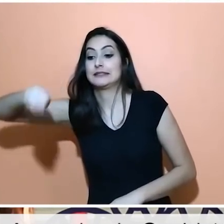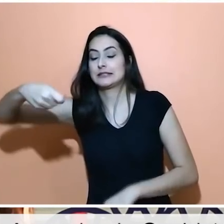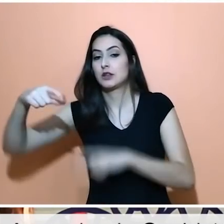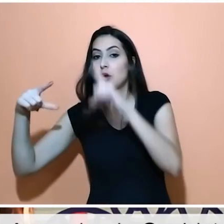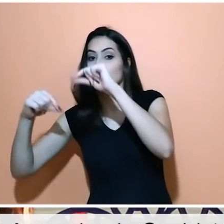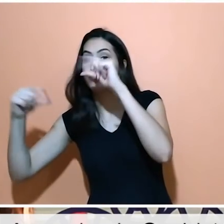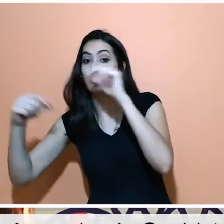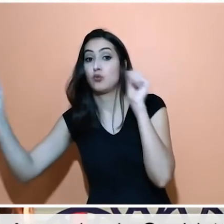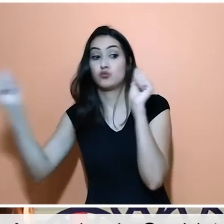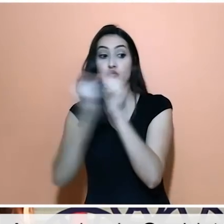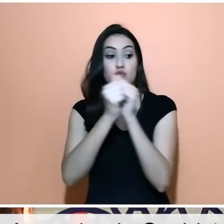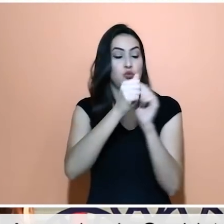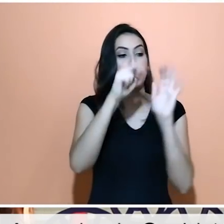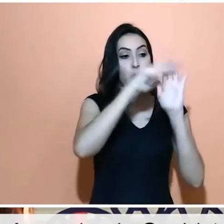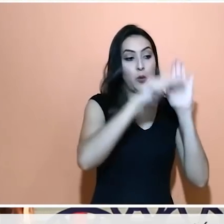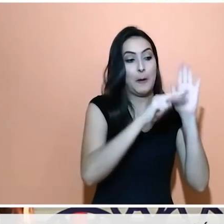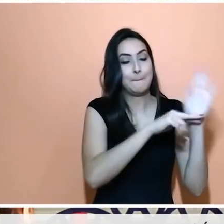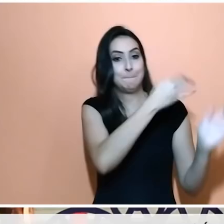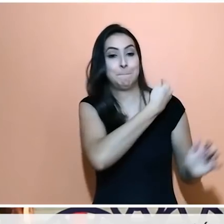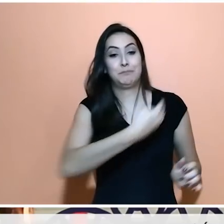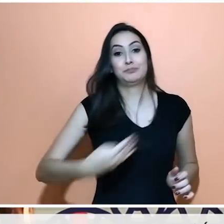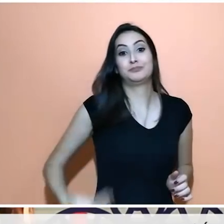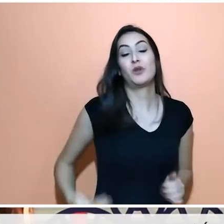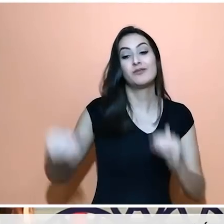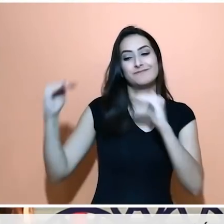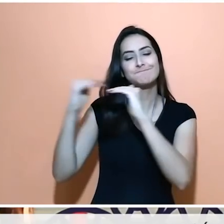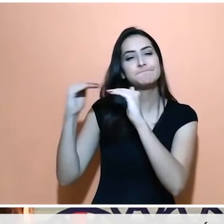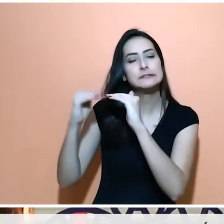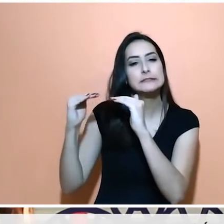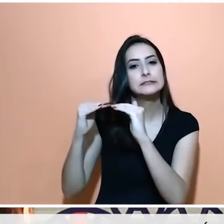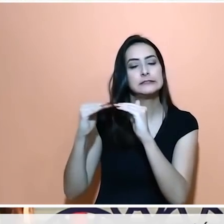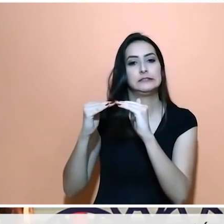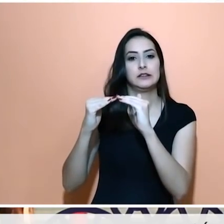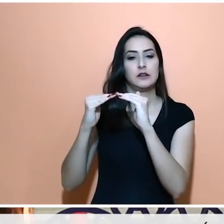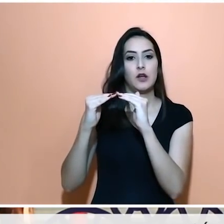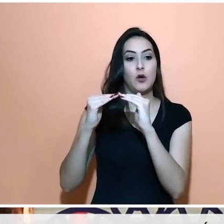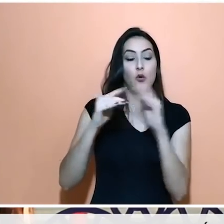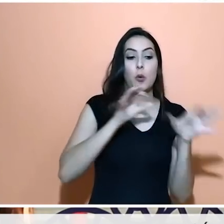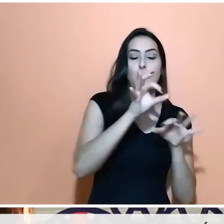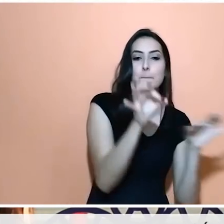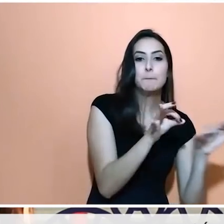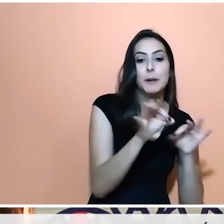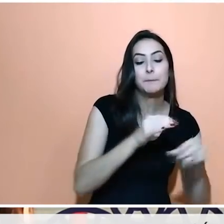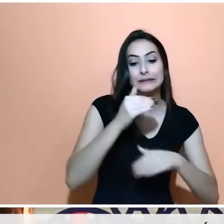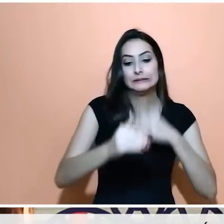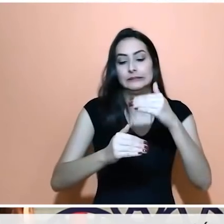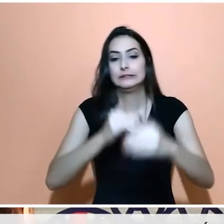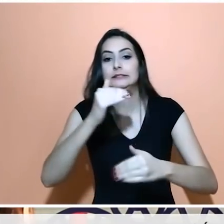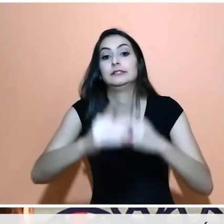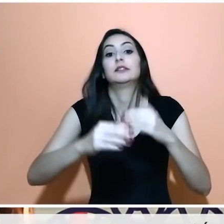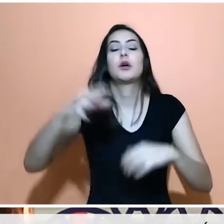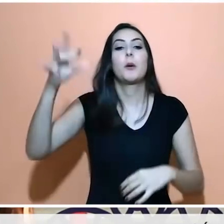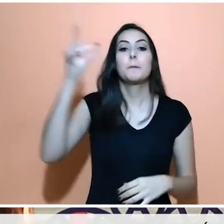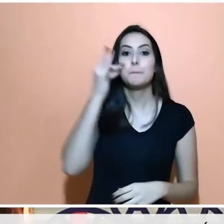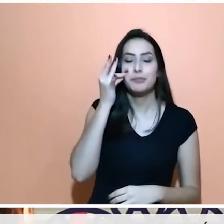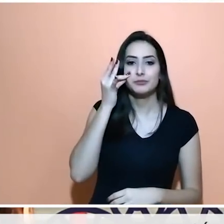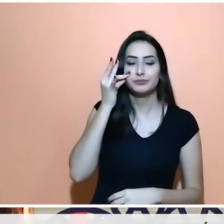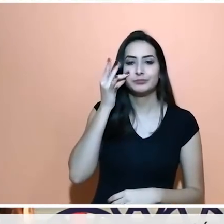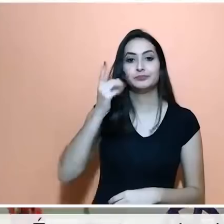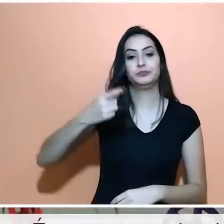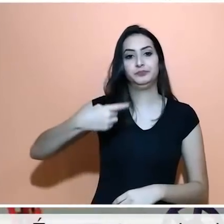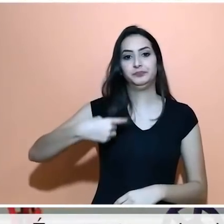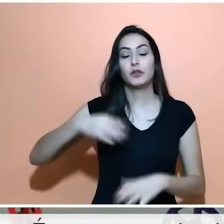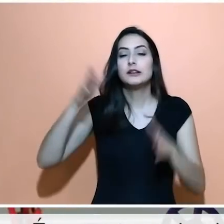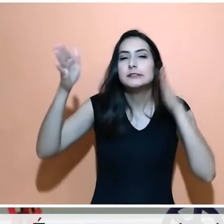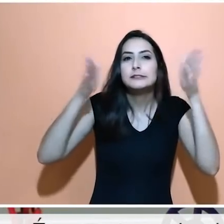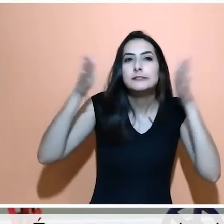as diretrizes do governo estadual, está na fase preparatória que antecede a retomada gradual das atividades